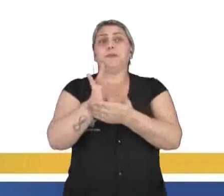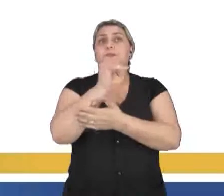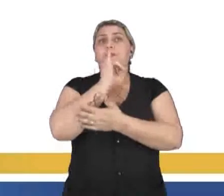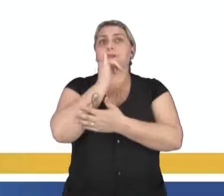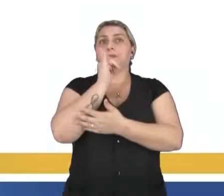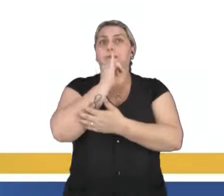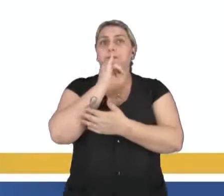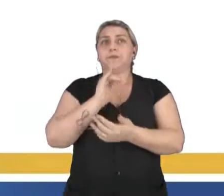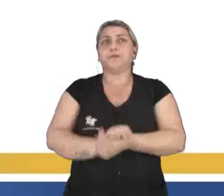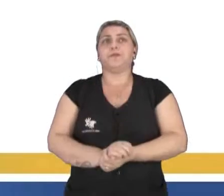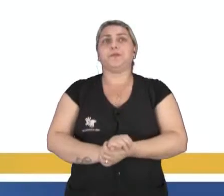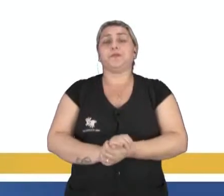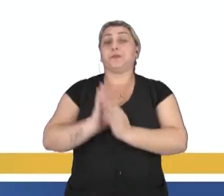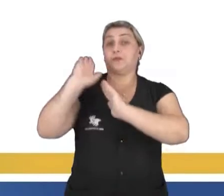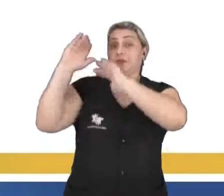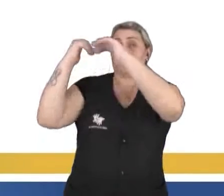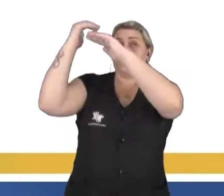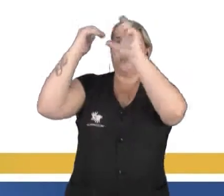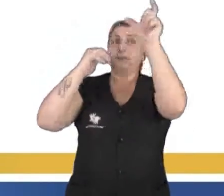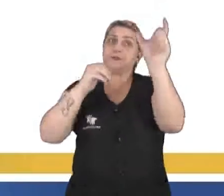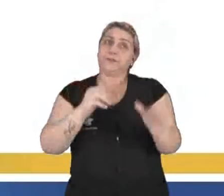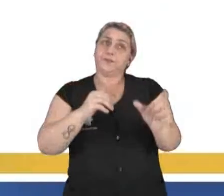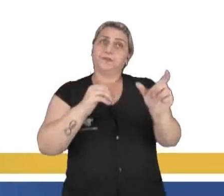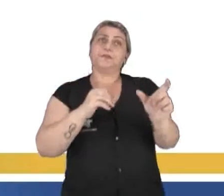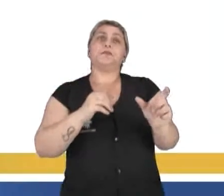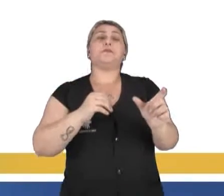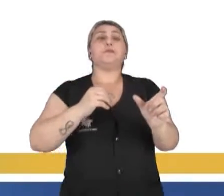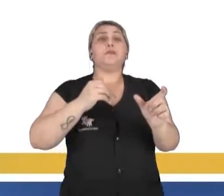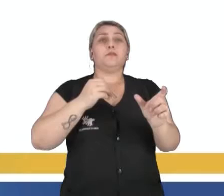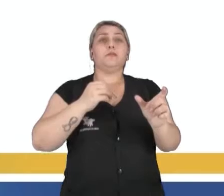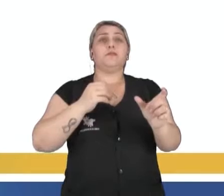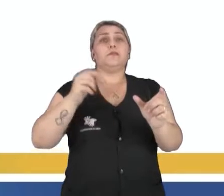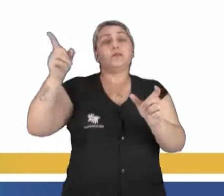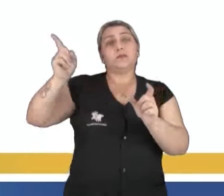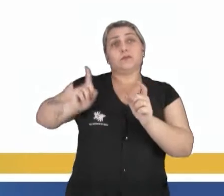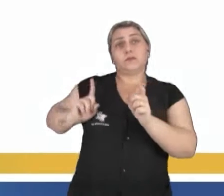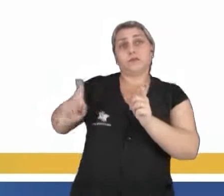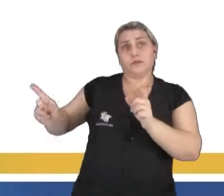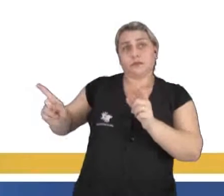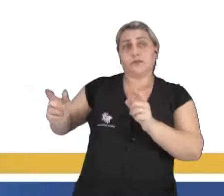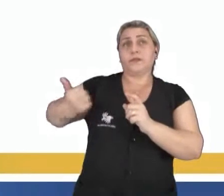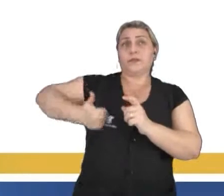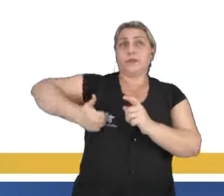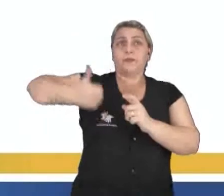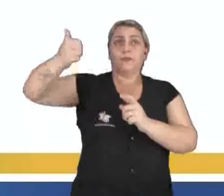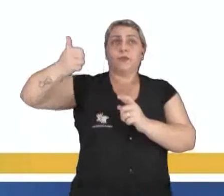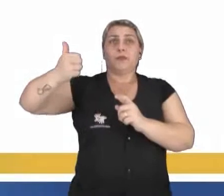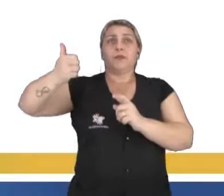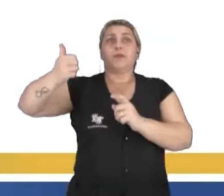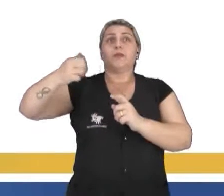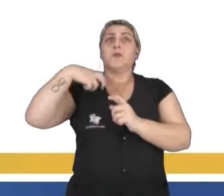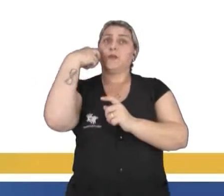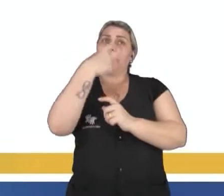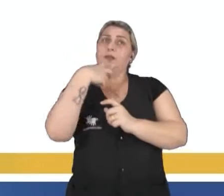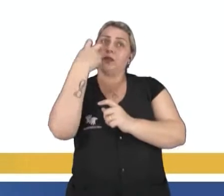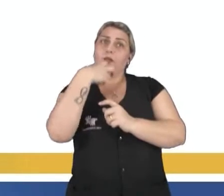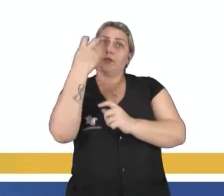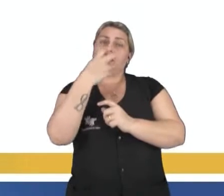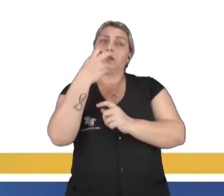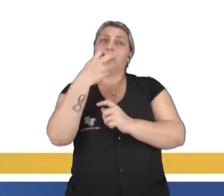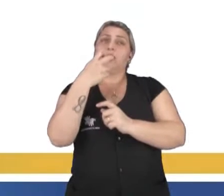alguns exemplos ele foi o primeiro é orações desenvolvidas né ele foi o primeiro